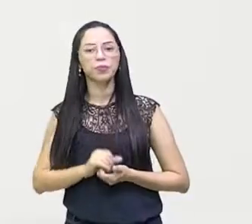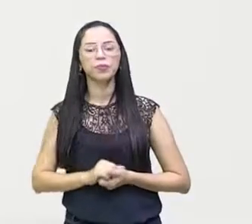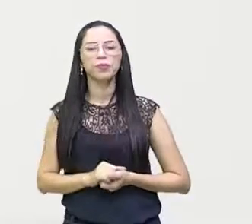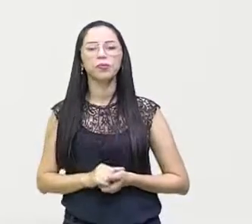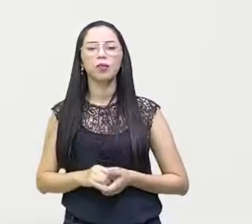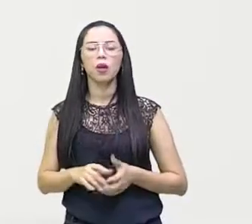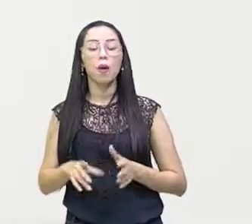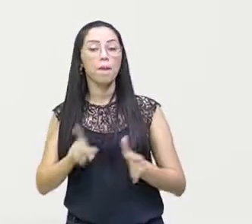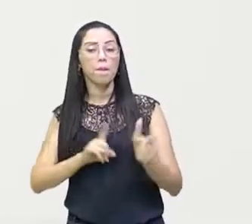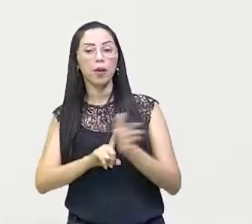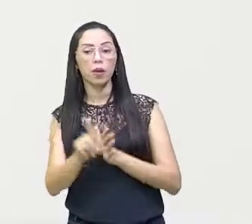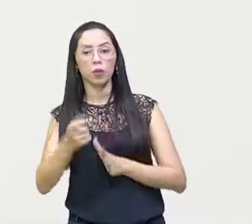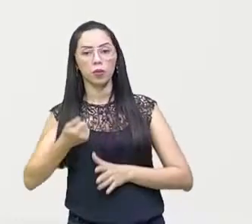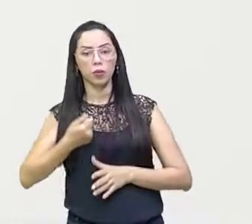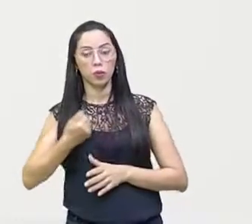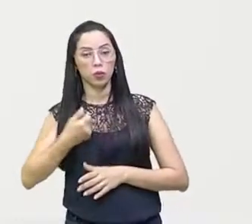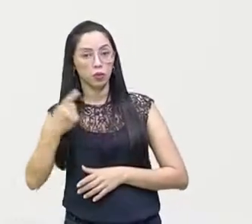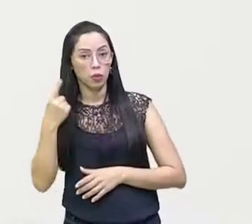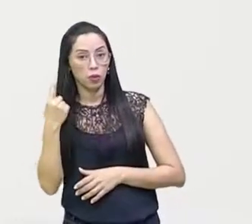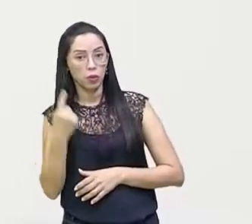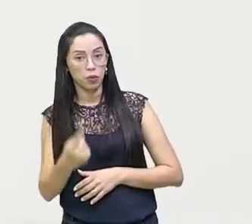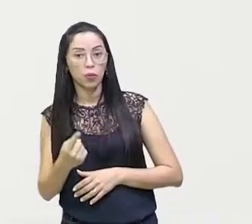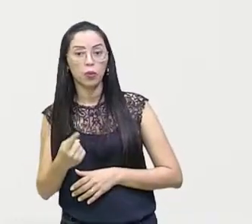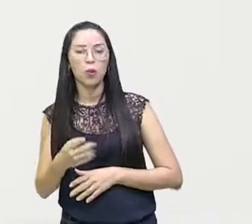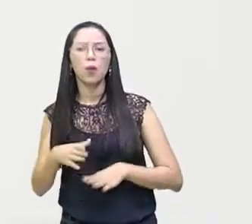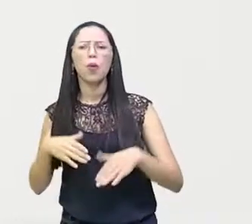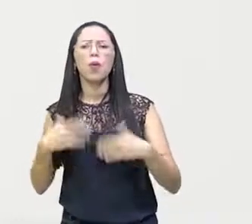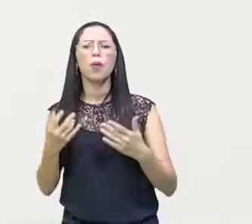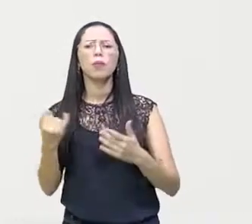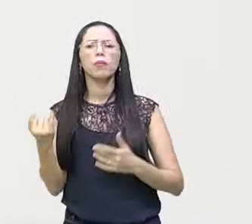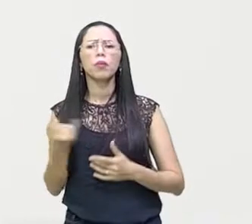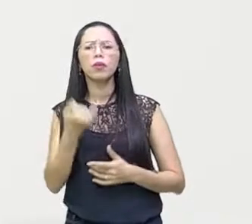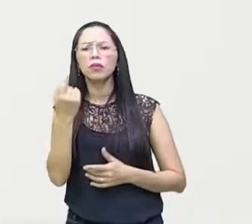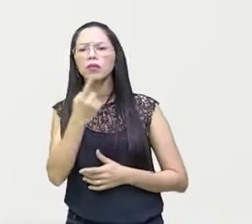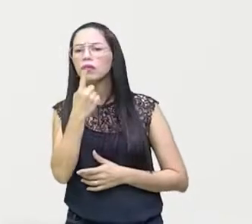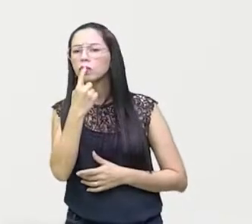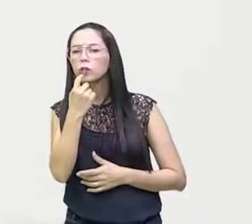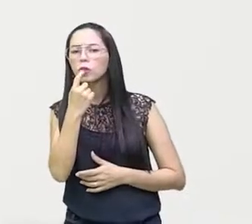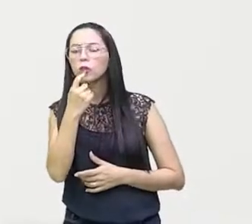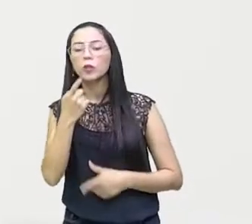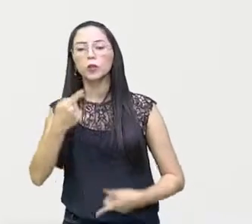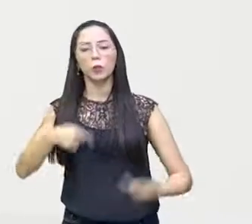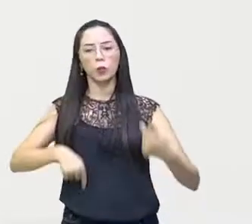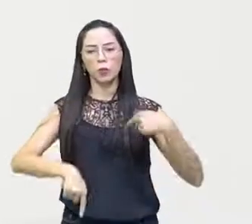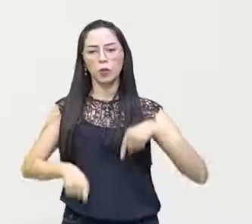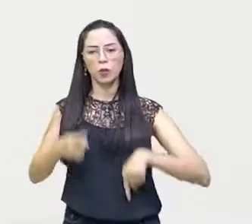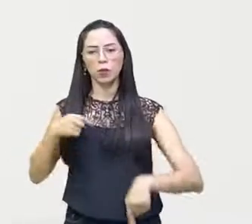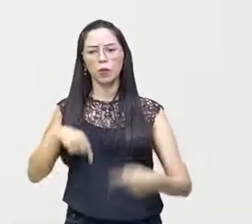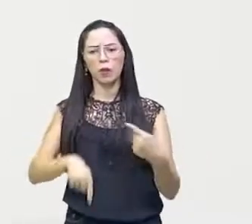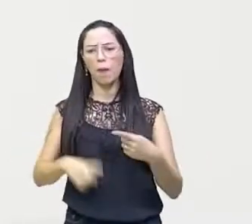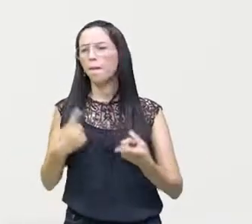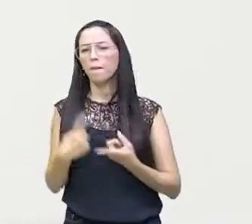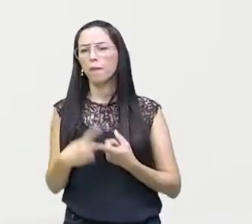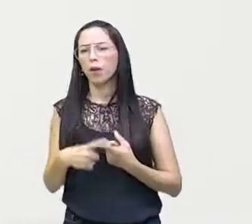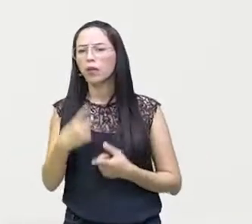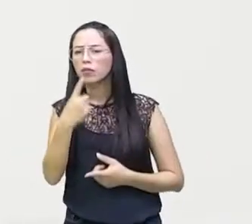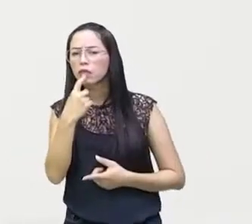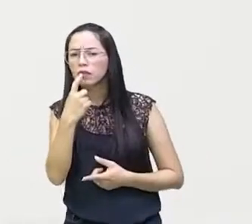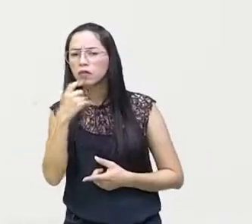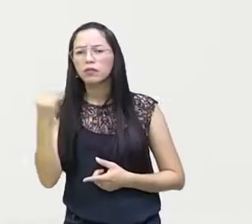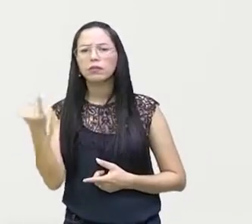1. Qual a importância do sangue no sistema circulatório? Por que o sangue é tão